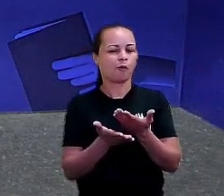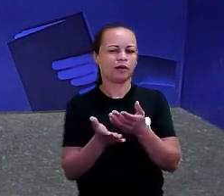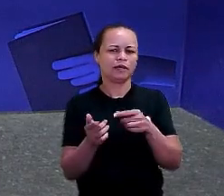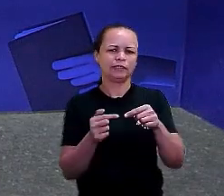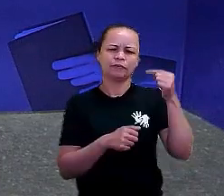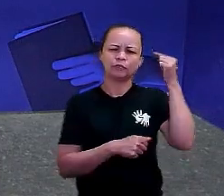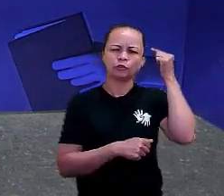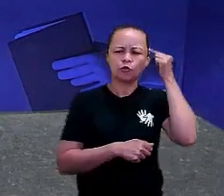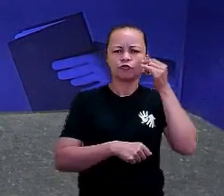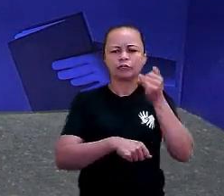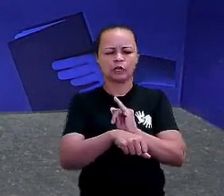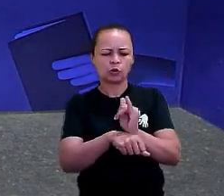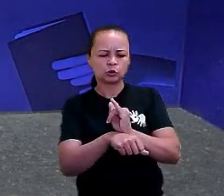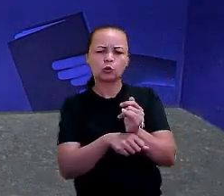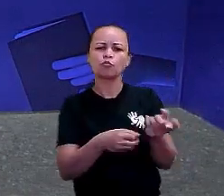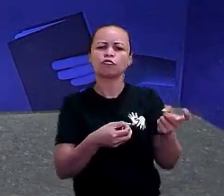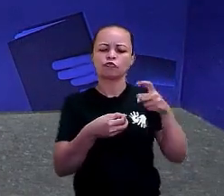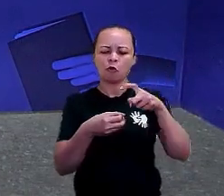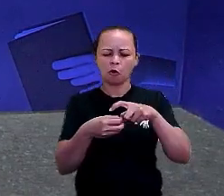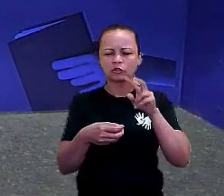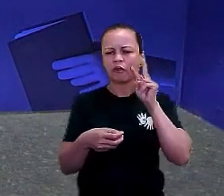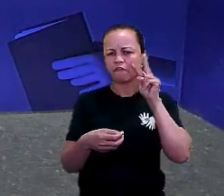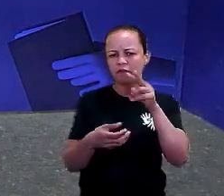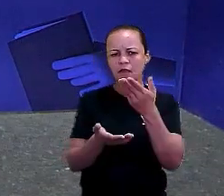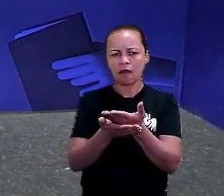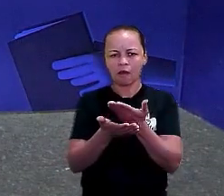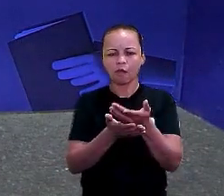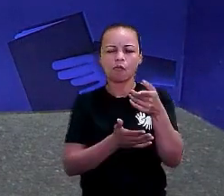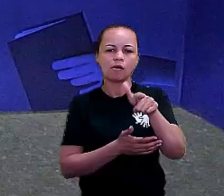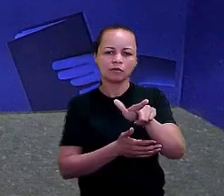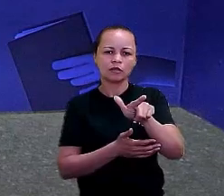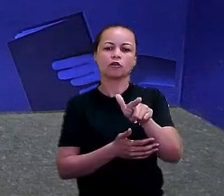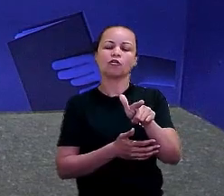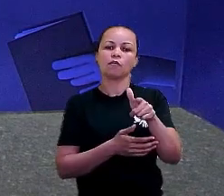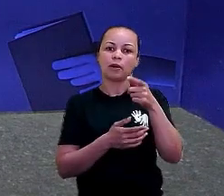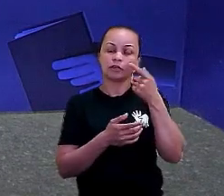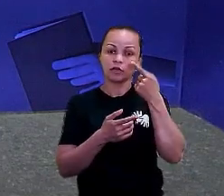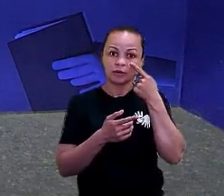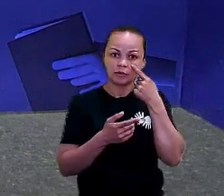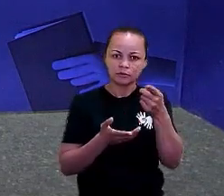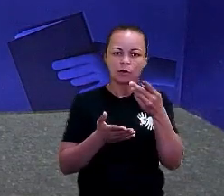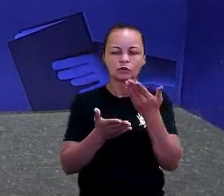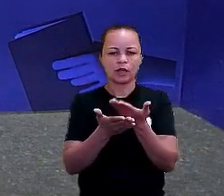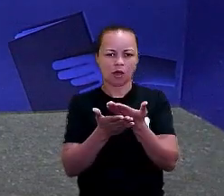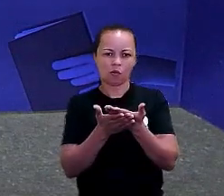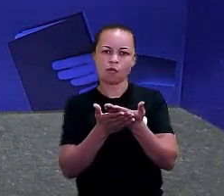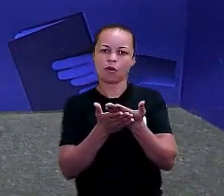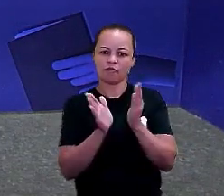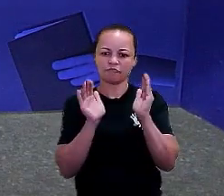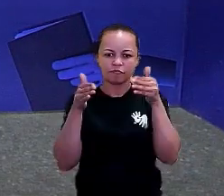Vai lá no YouTube, rever a nossa aula direitinho. Preste atenção nas aulas. Olha o foco. Não vai